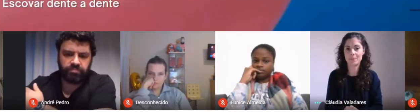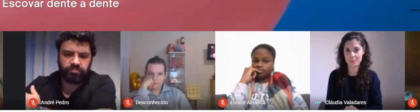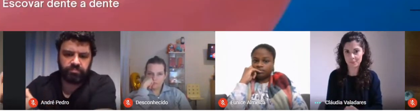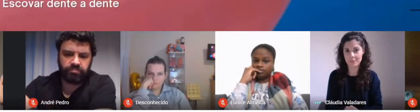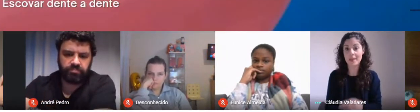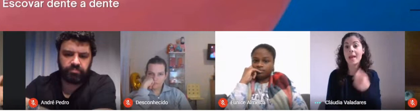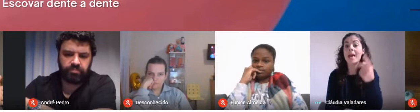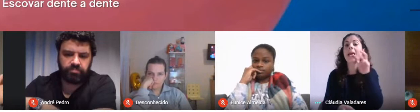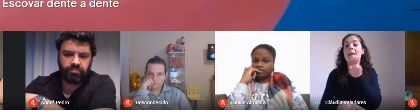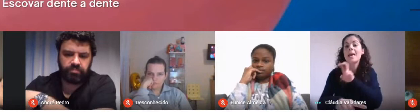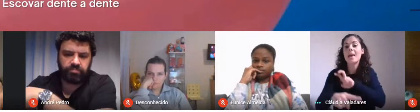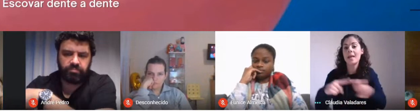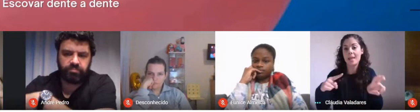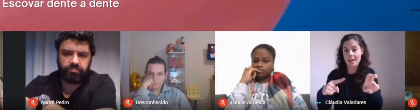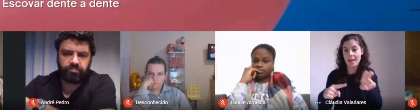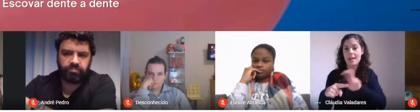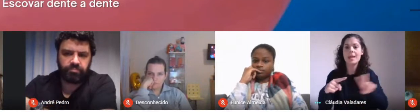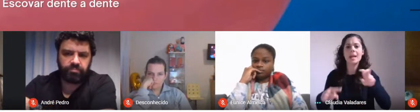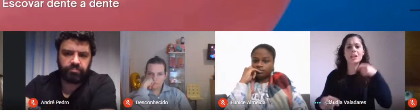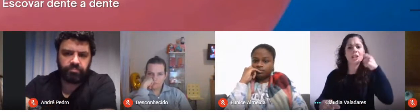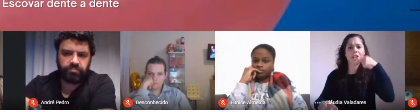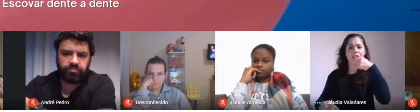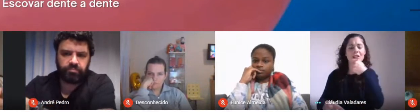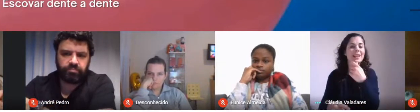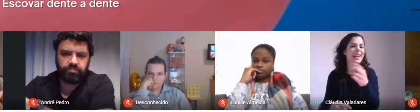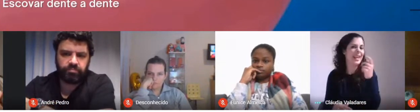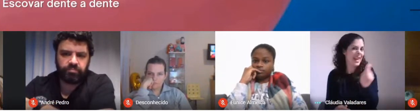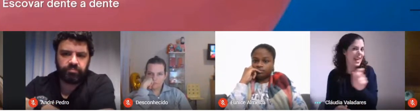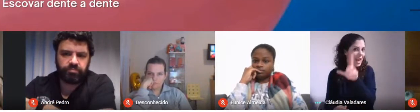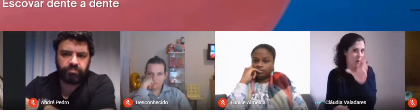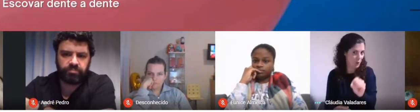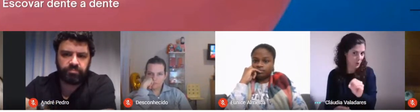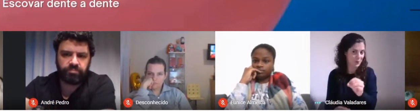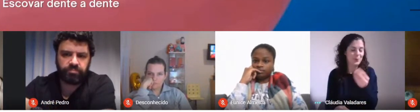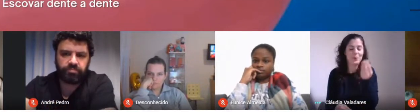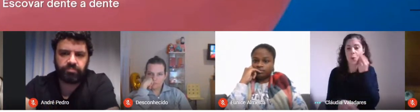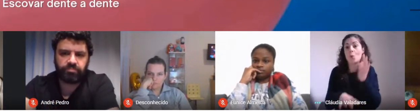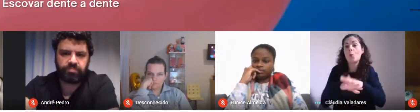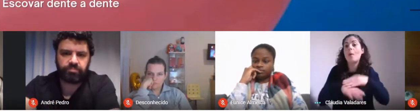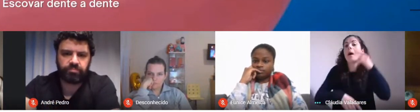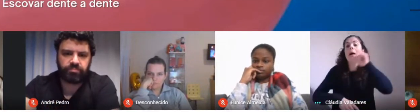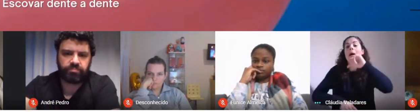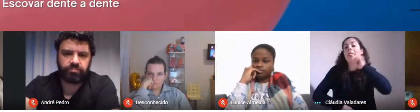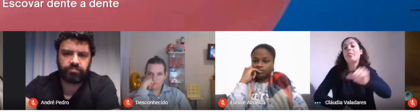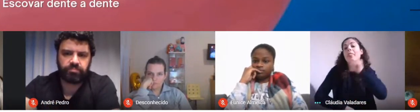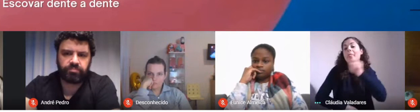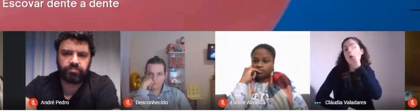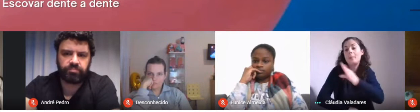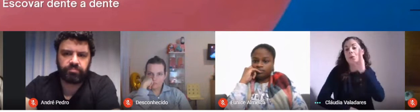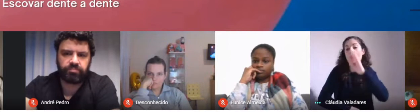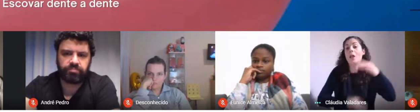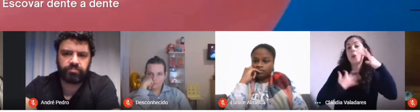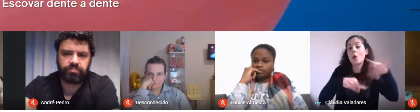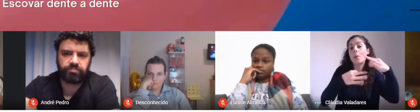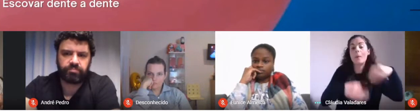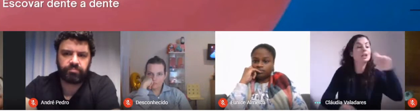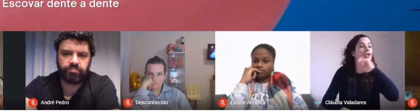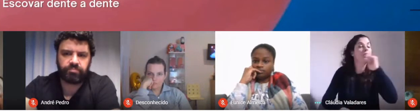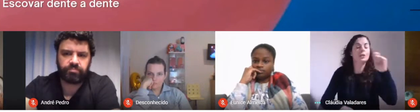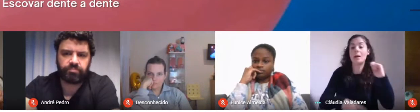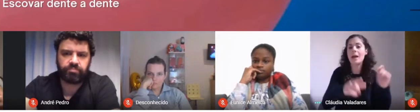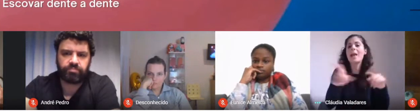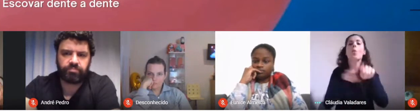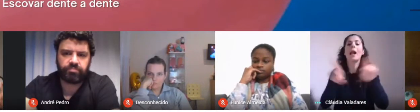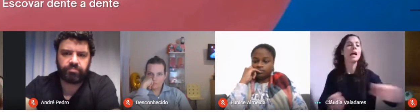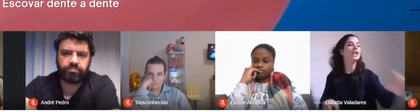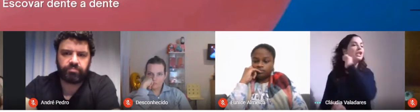Na elétrica, o maior erro que costumam fazer quando trocam da manual para a elétrica é escovar de forma igual.